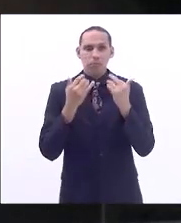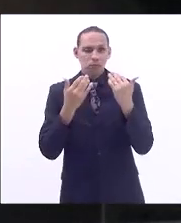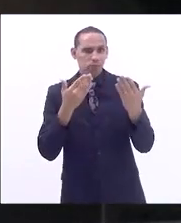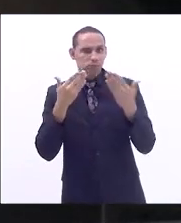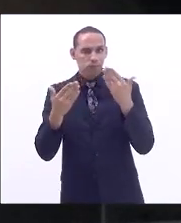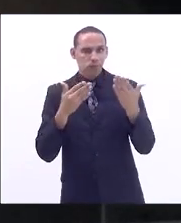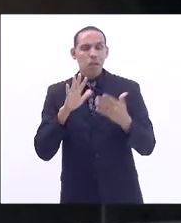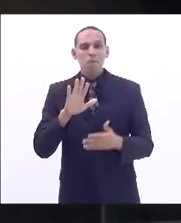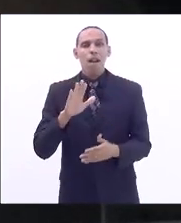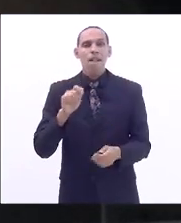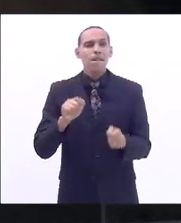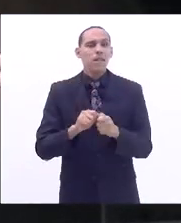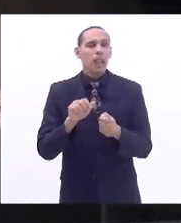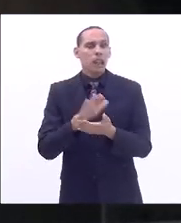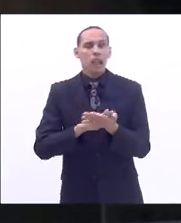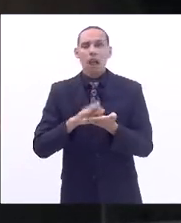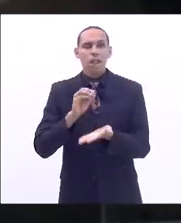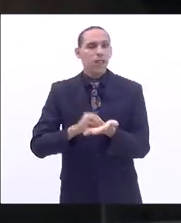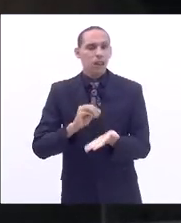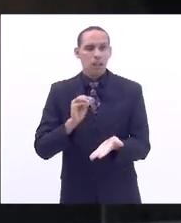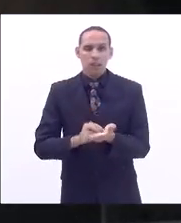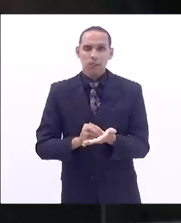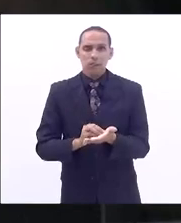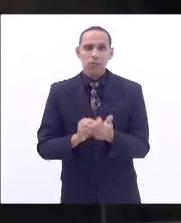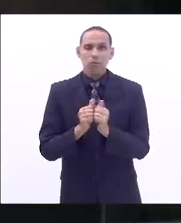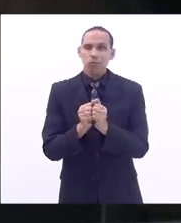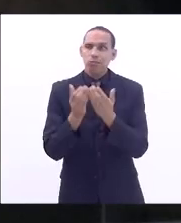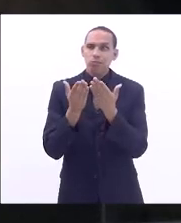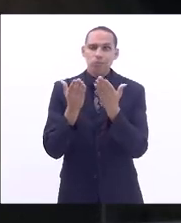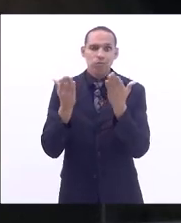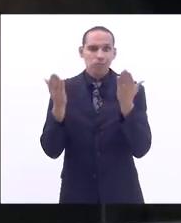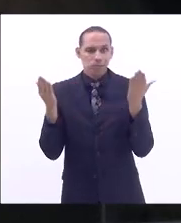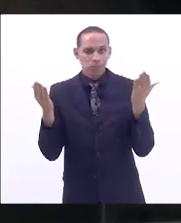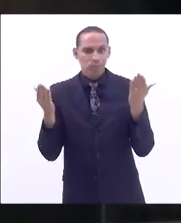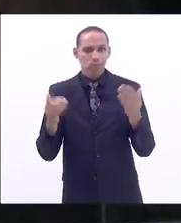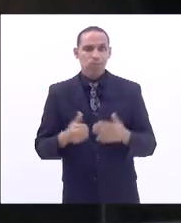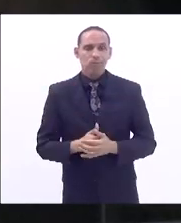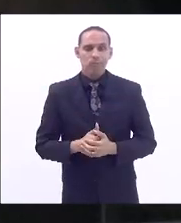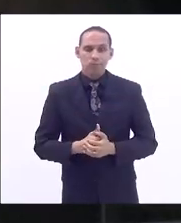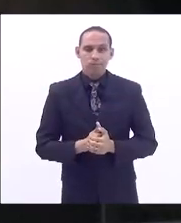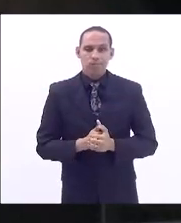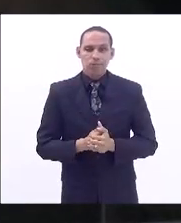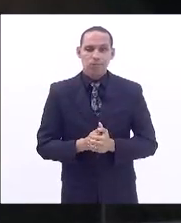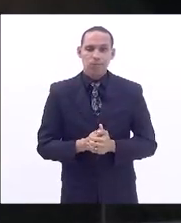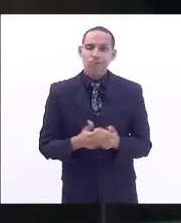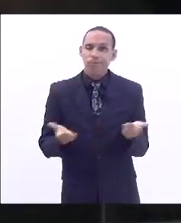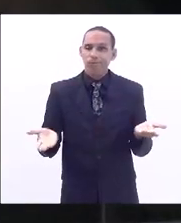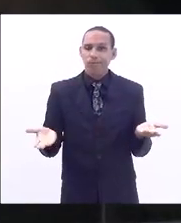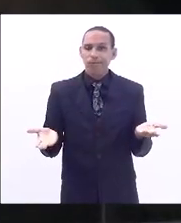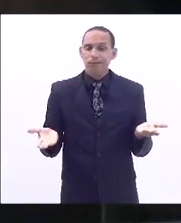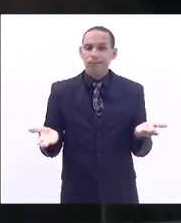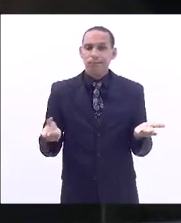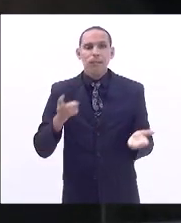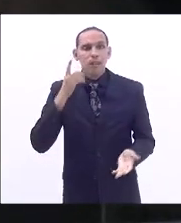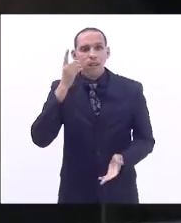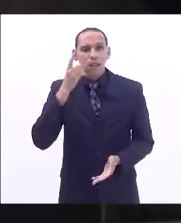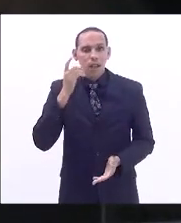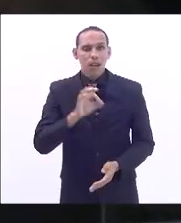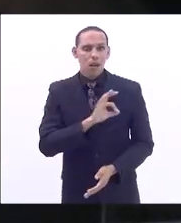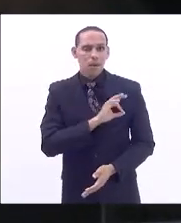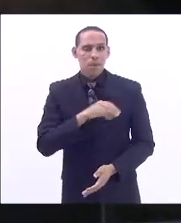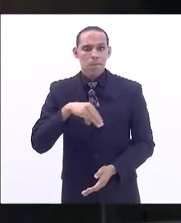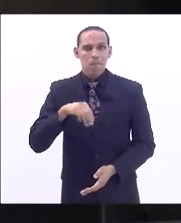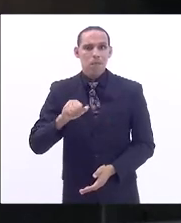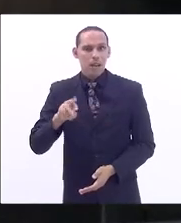pública e não fez audiência pública com os trabalhadores e aí a deputada